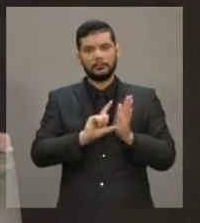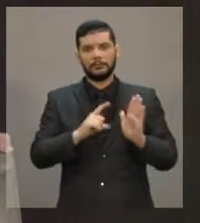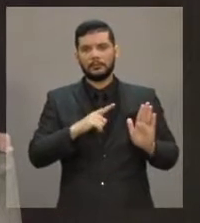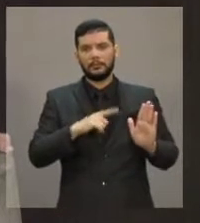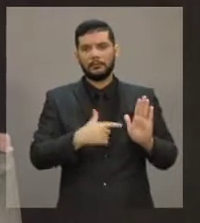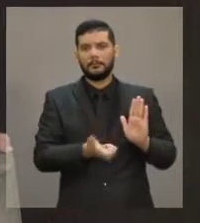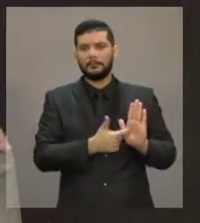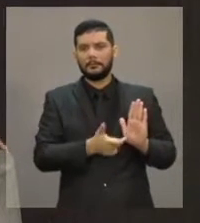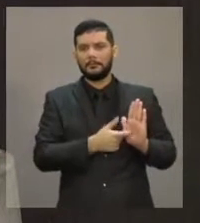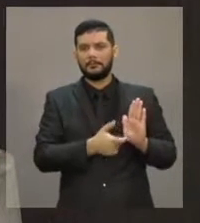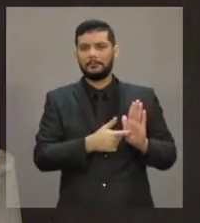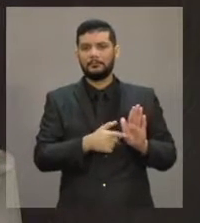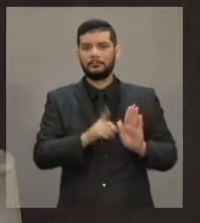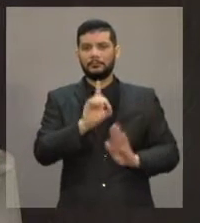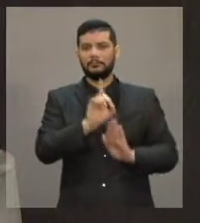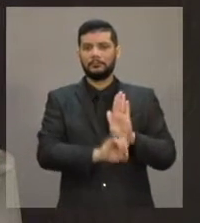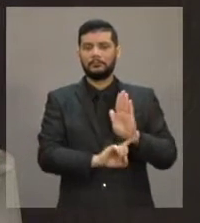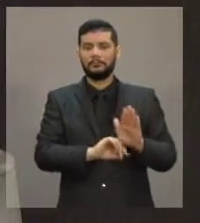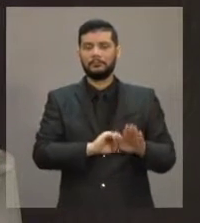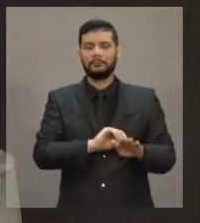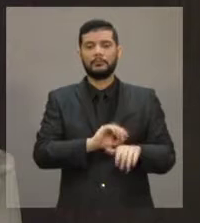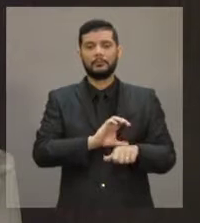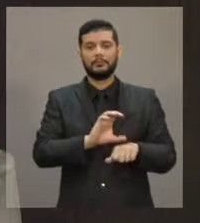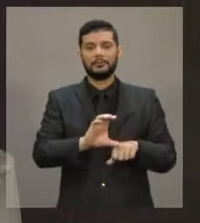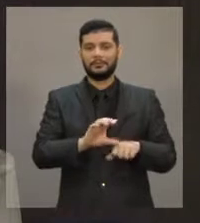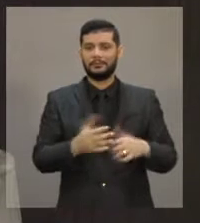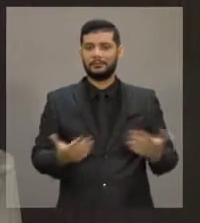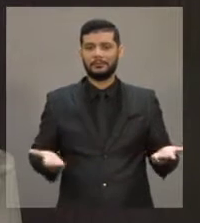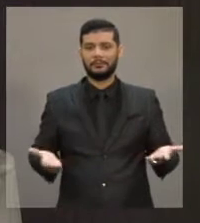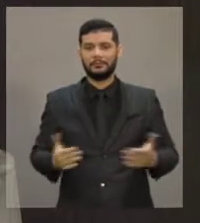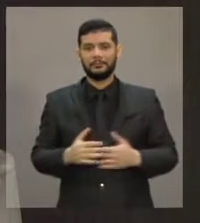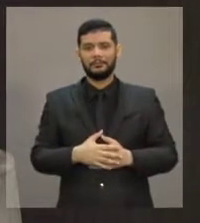constitucional. E entre esses